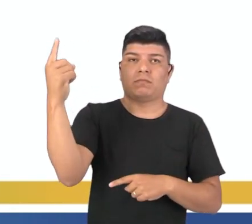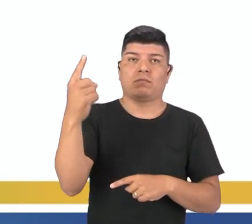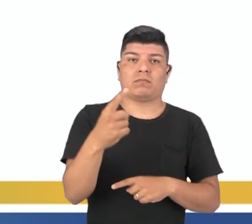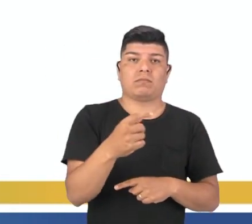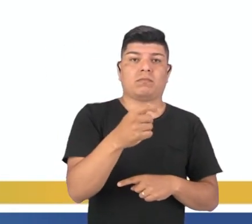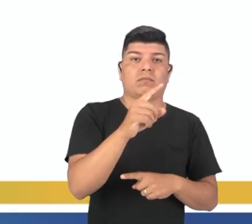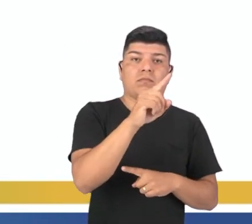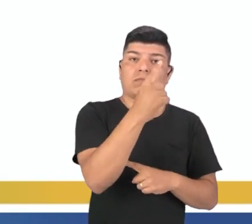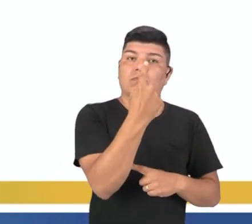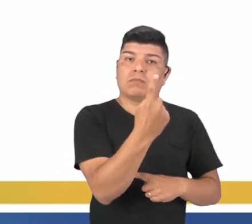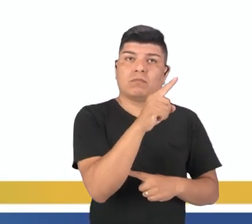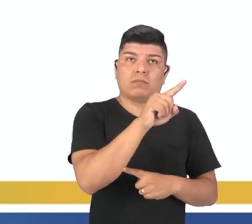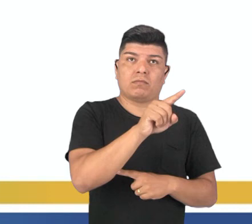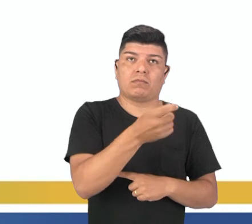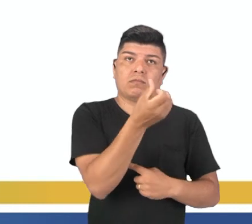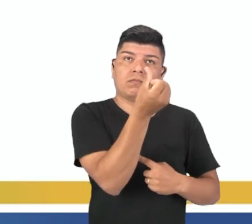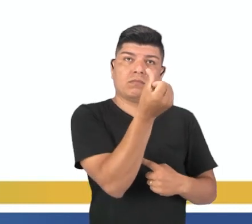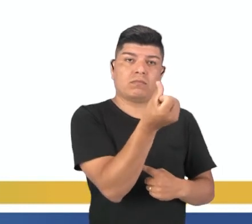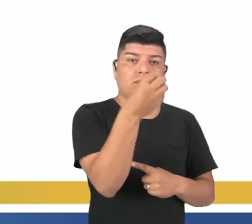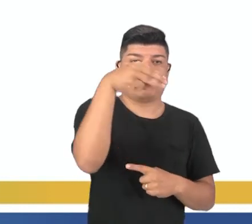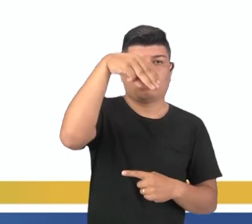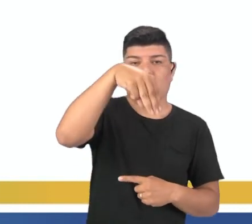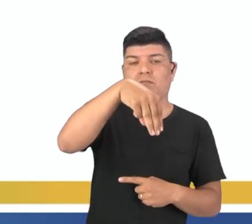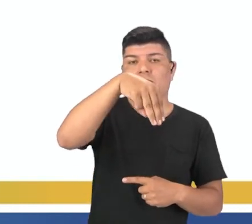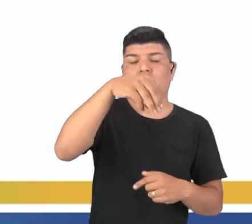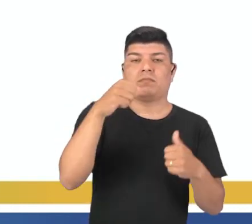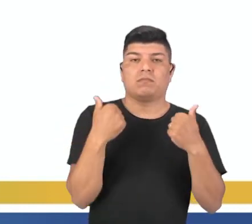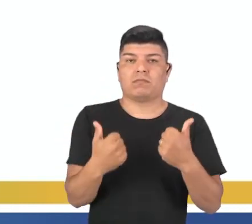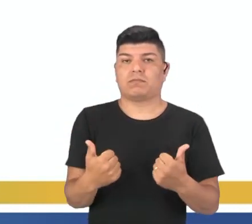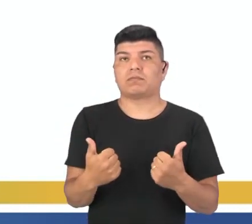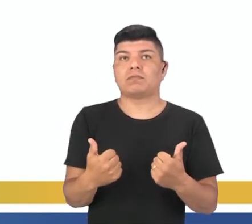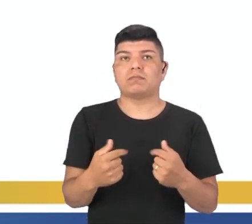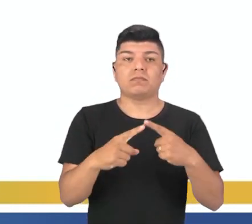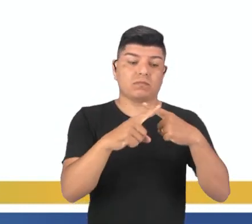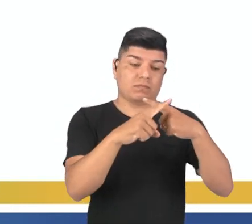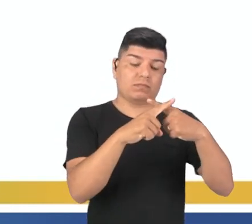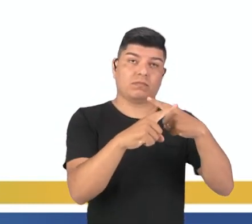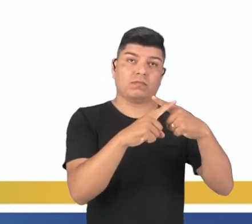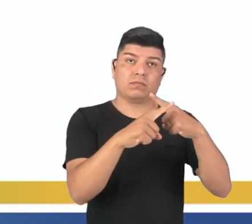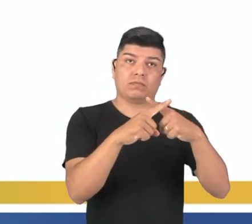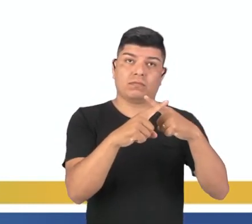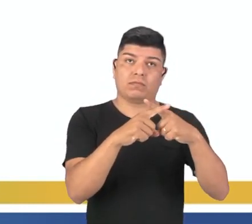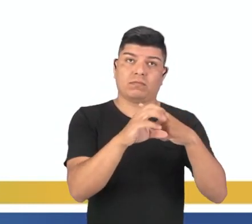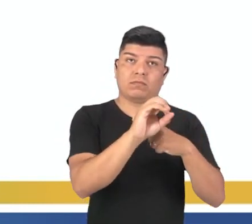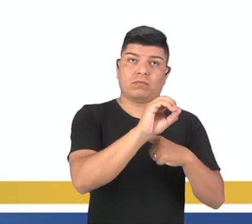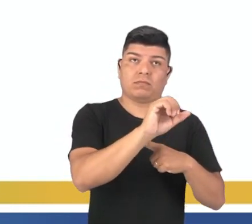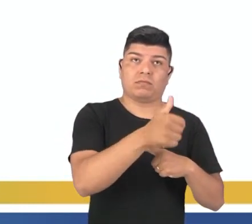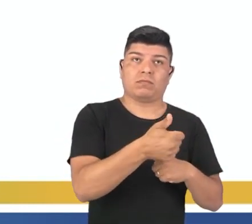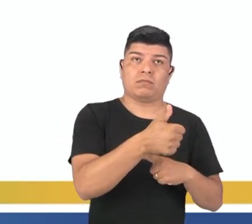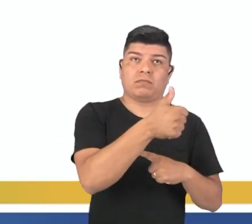que é 1,6 metros, né? Muito bem, então multiplicando aí